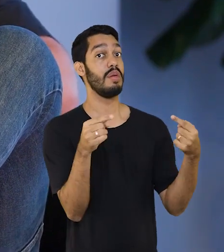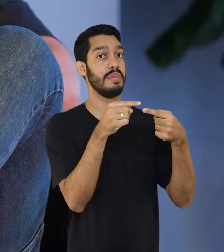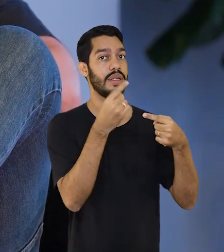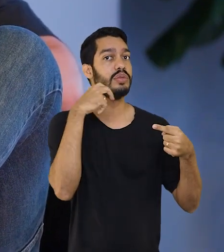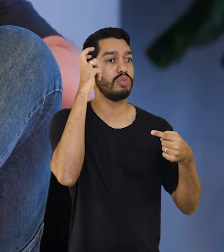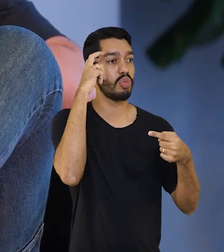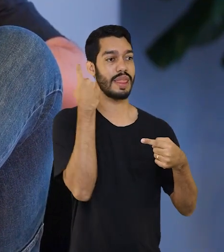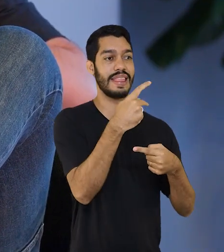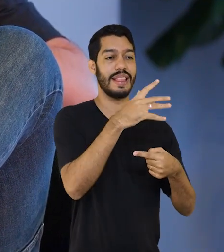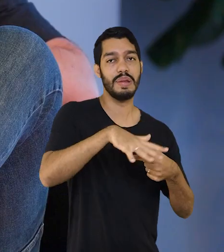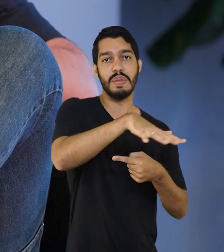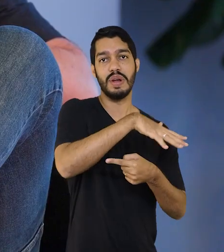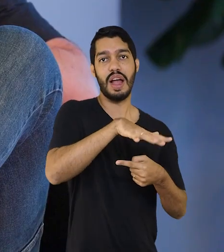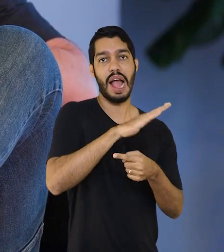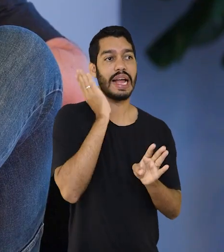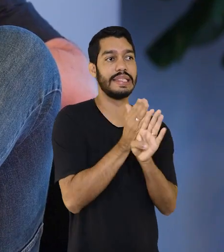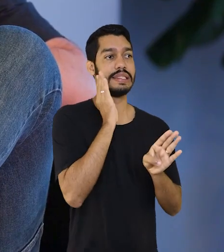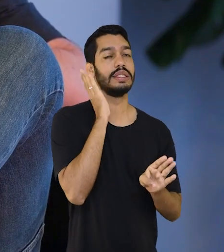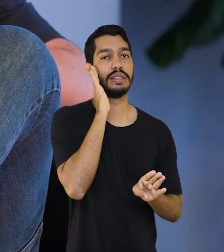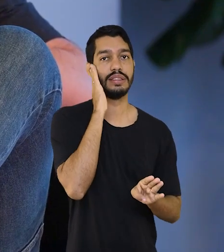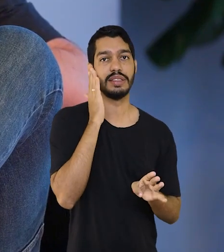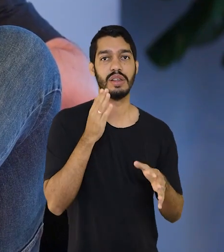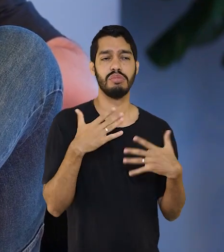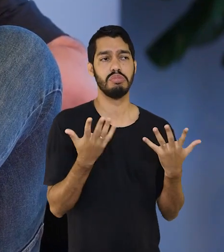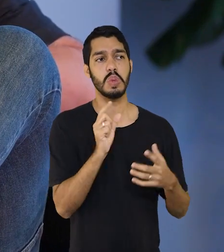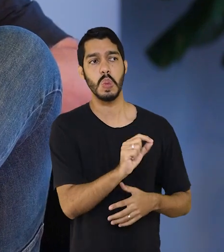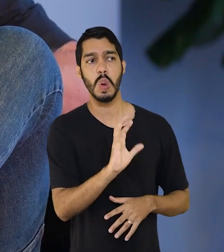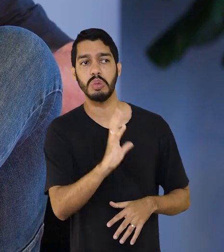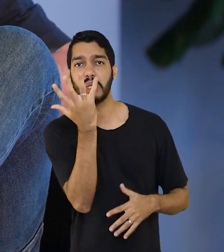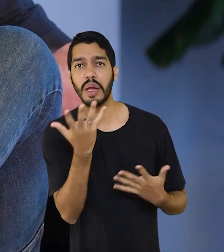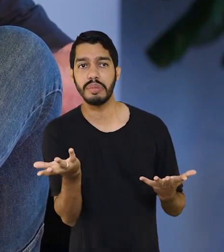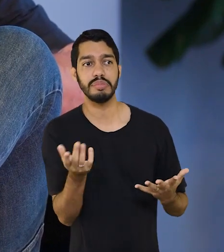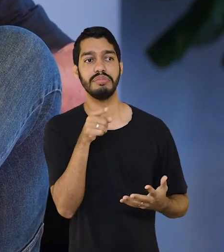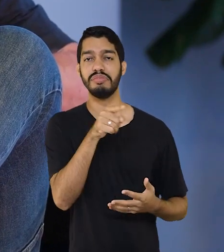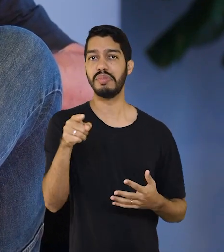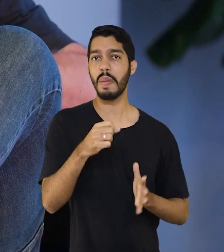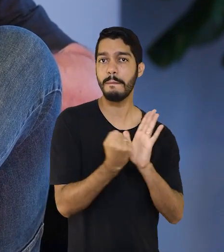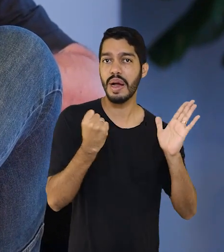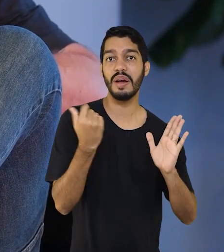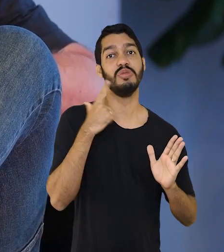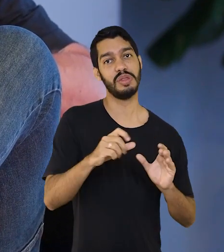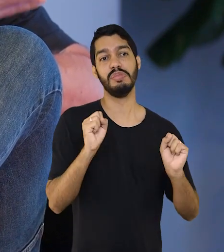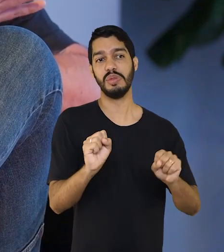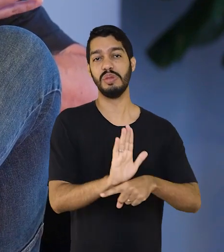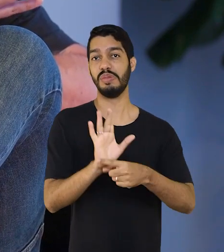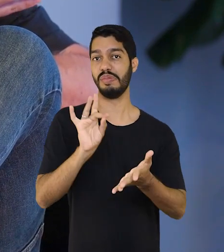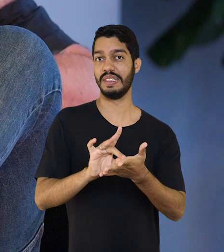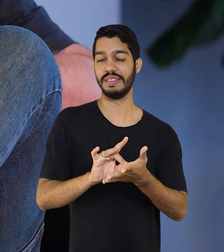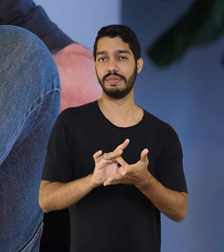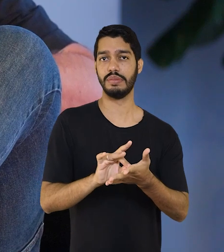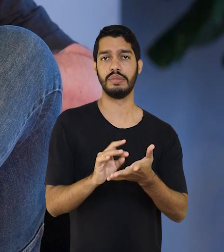e encontrar quais são esses lugares dentro de tudo que está acontecendo, onde você, como marca, produto e serviço, pode ser